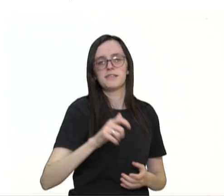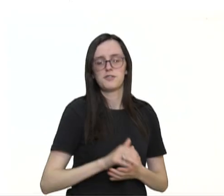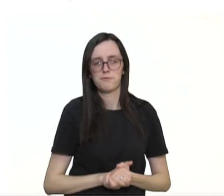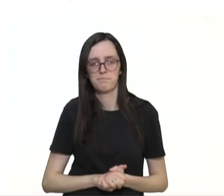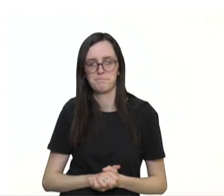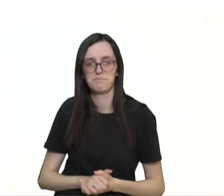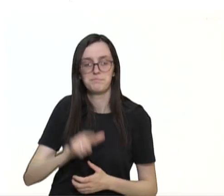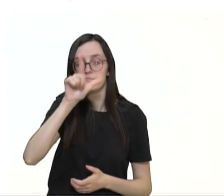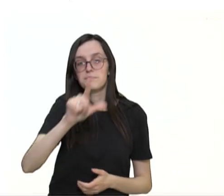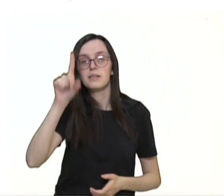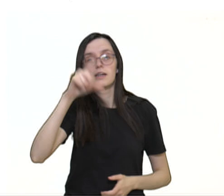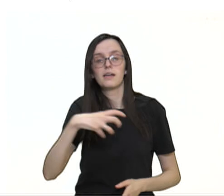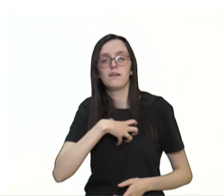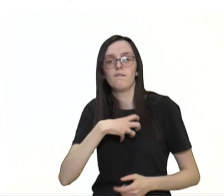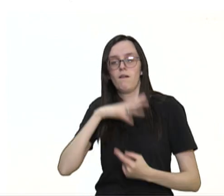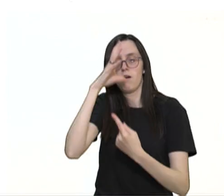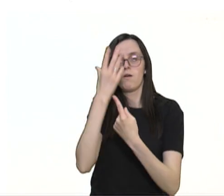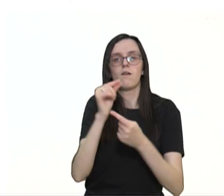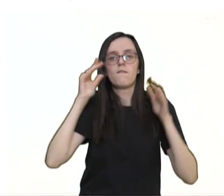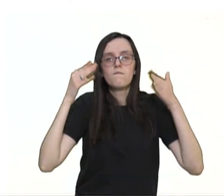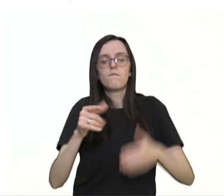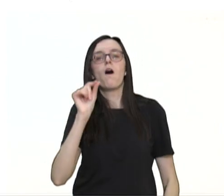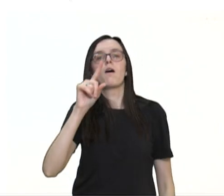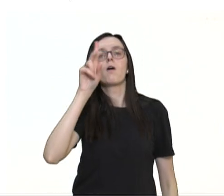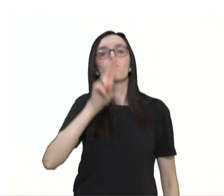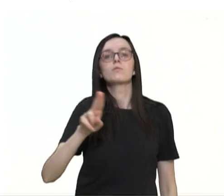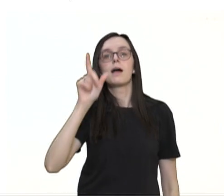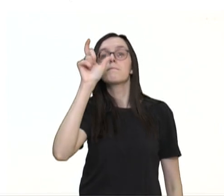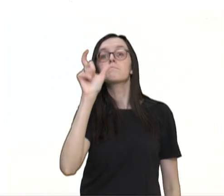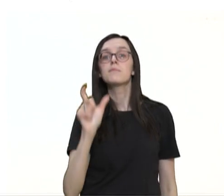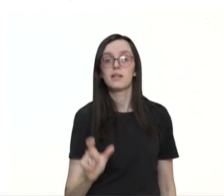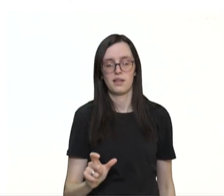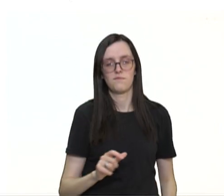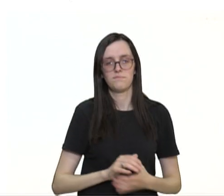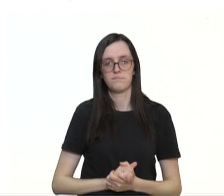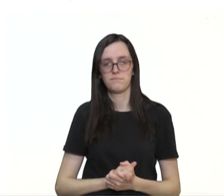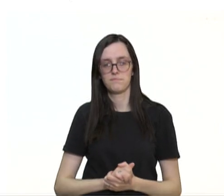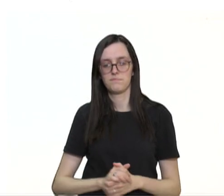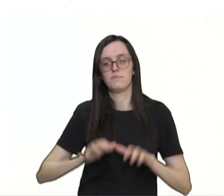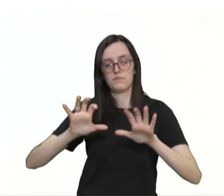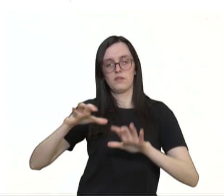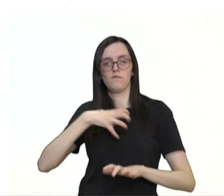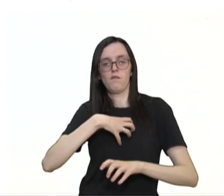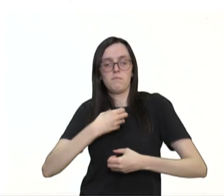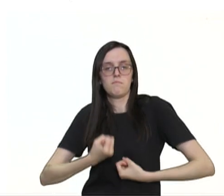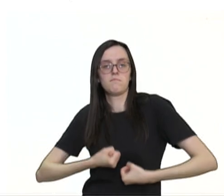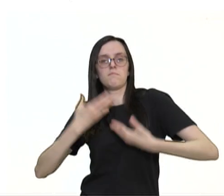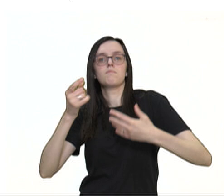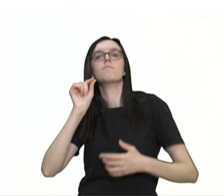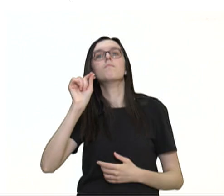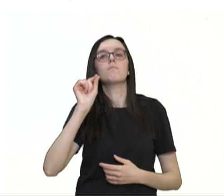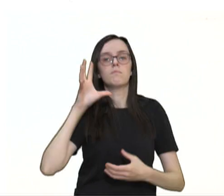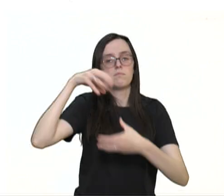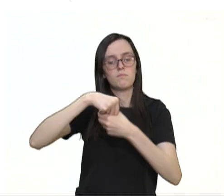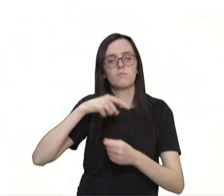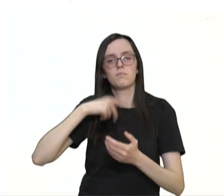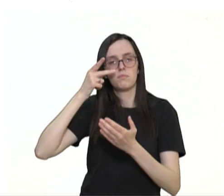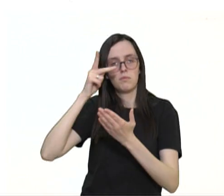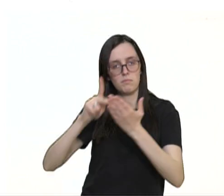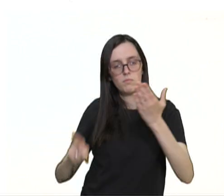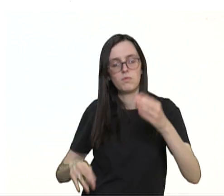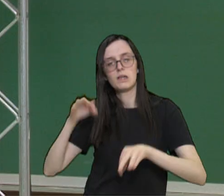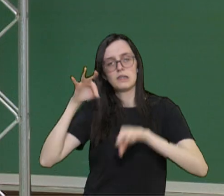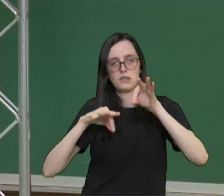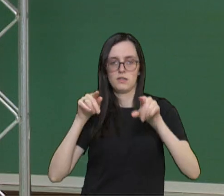A literatura é uma forma de arte que se baseia no uso de palavras. Nesta forma de expressão também fazem parte a poesia e o